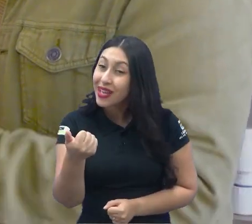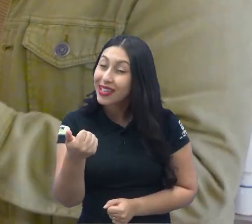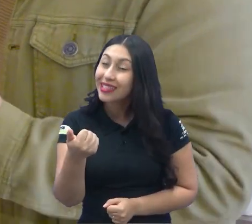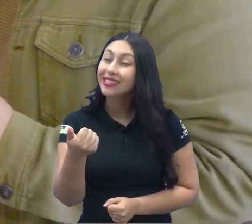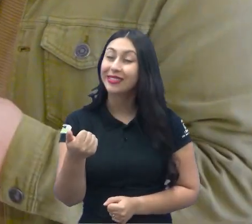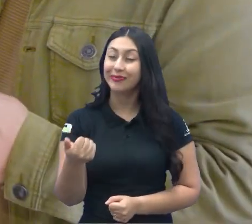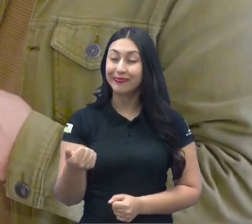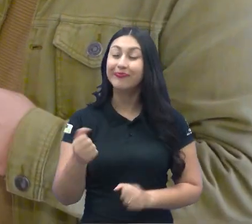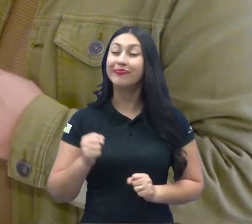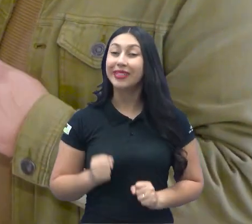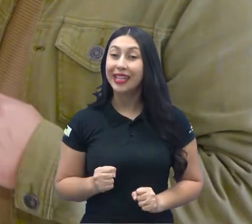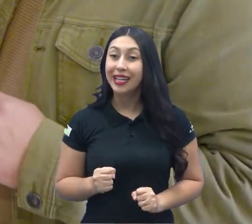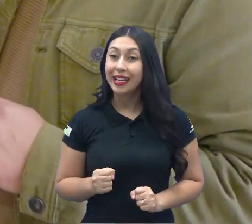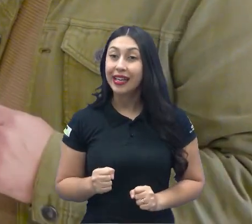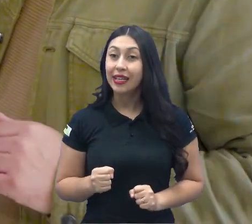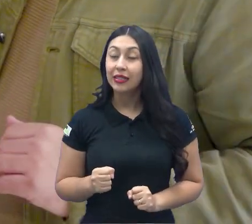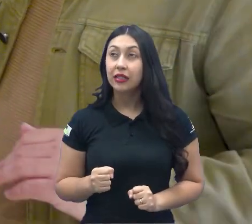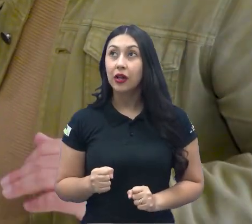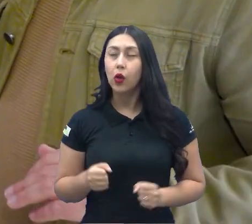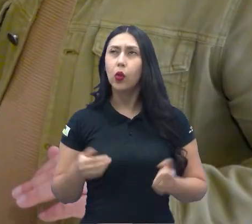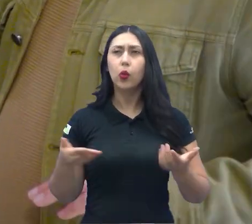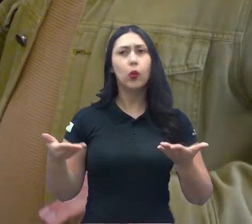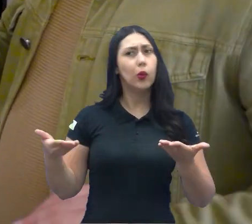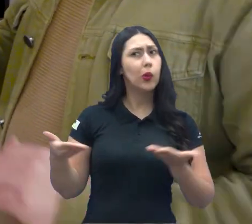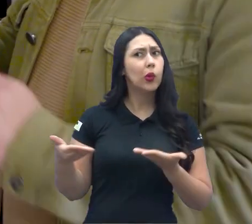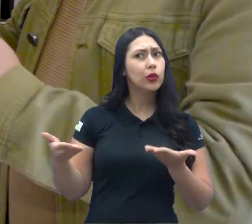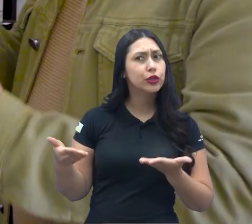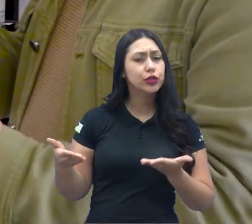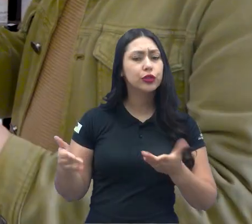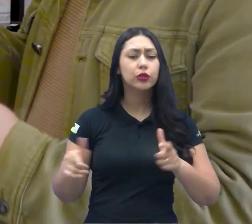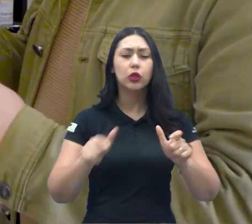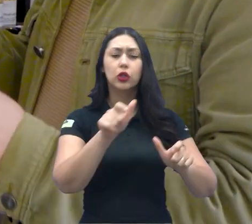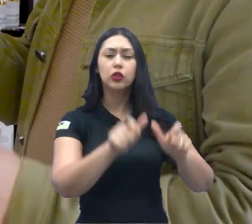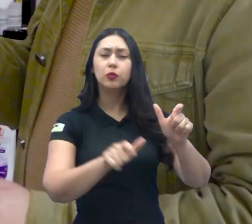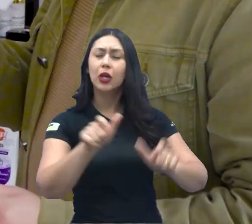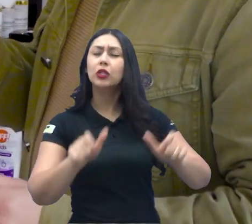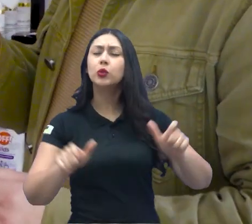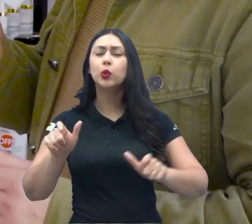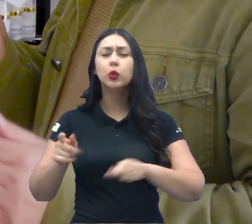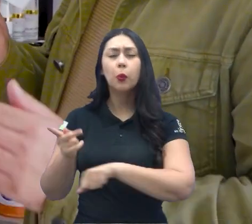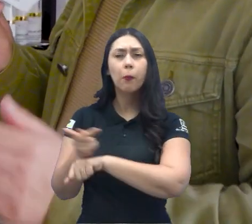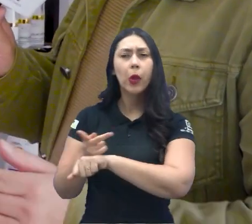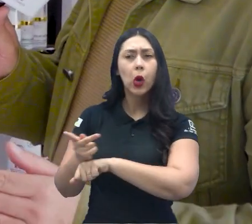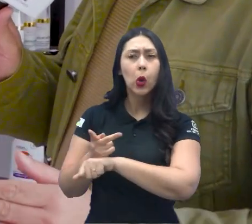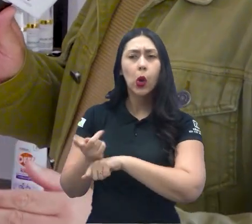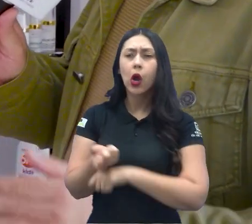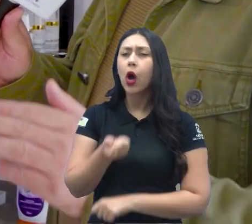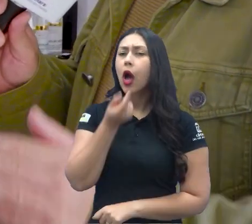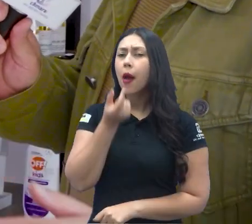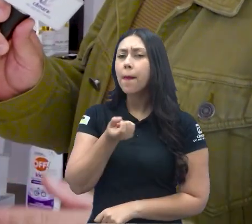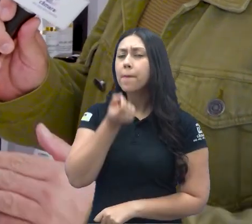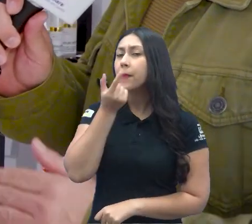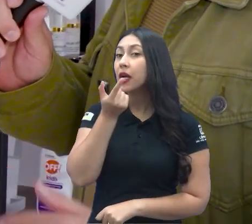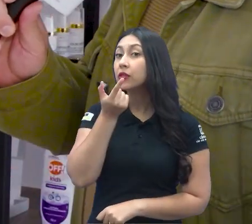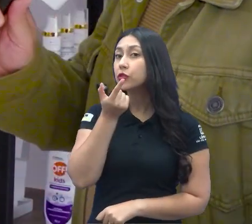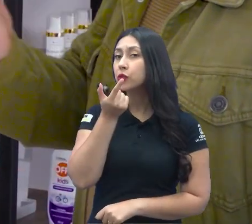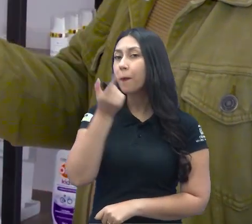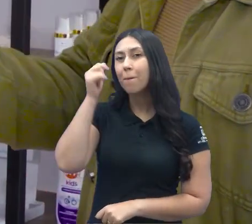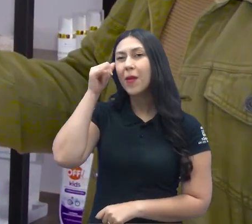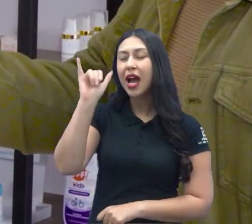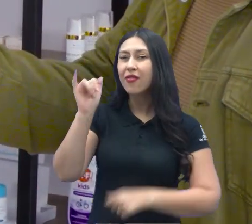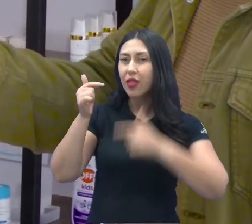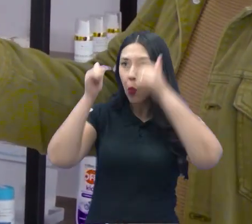gente. Hoje, né? Como as pessoas estão procurando medicamentos para calvície,